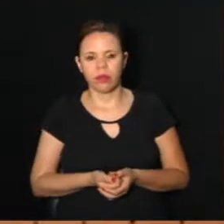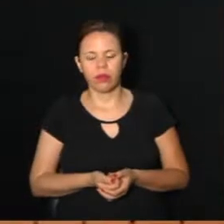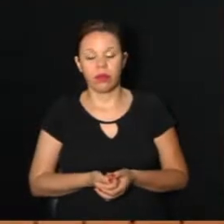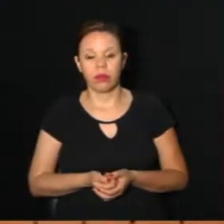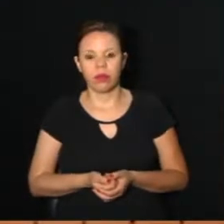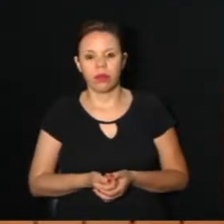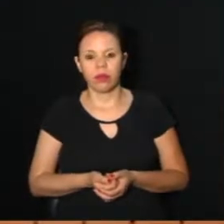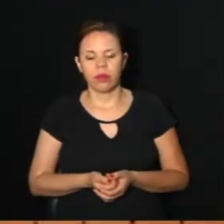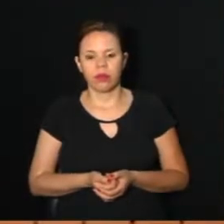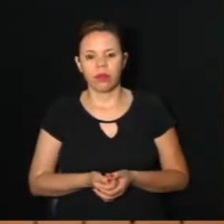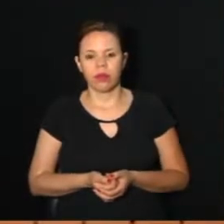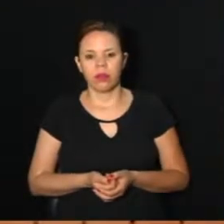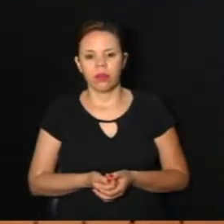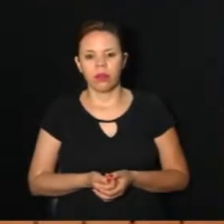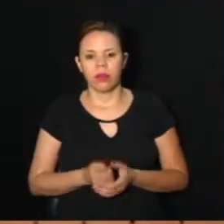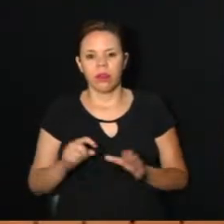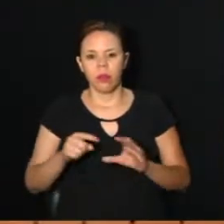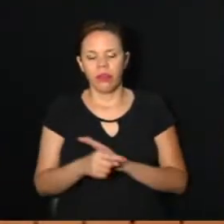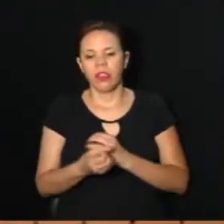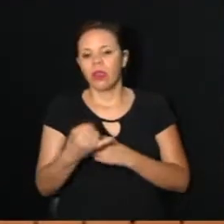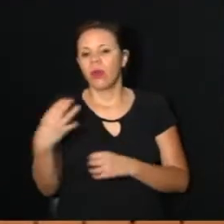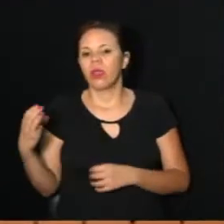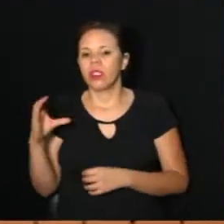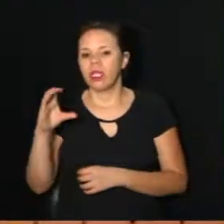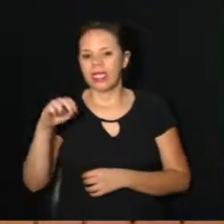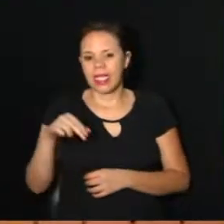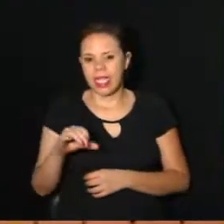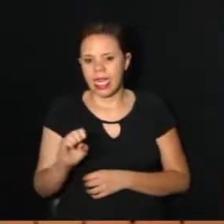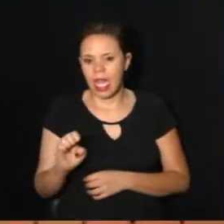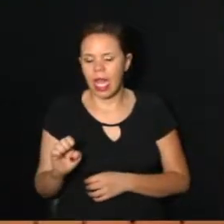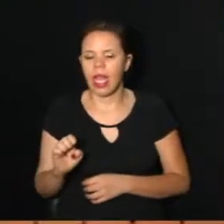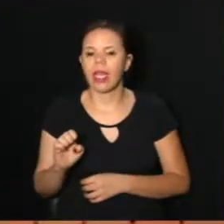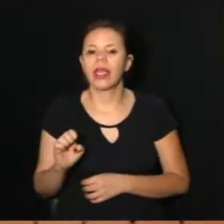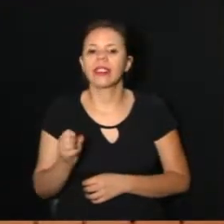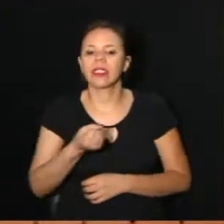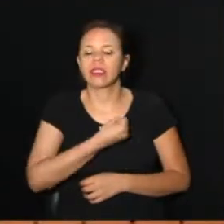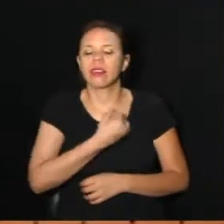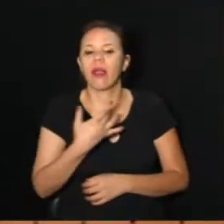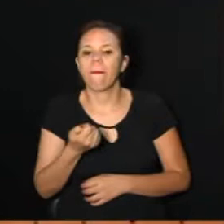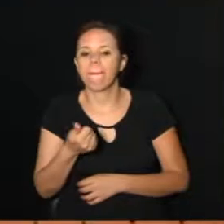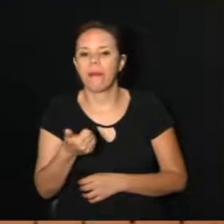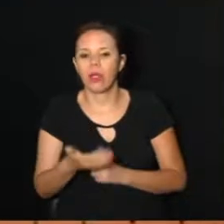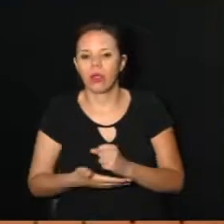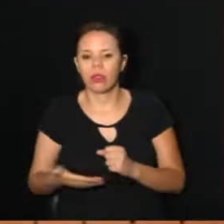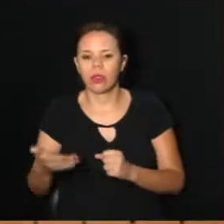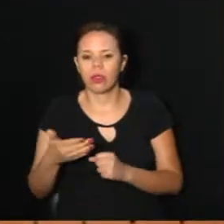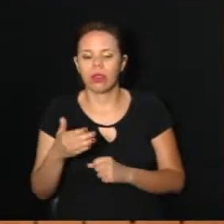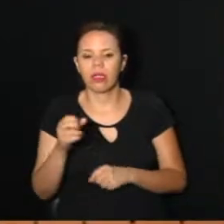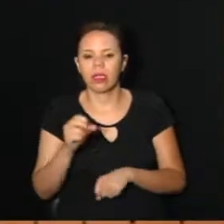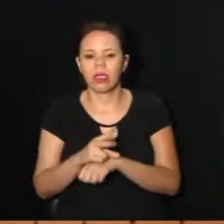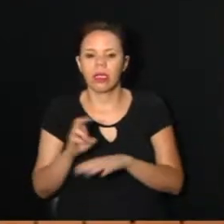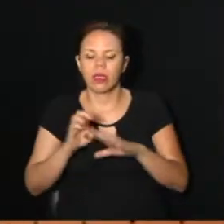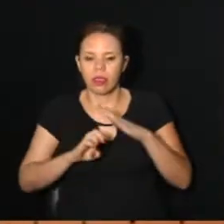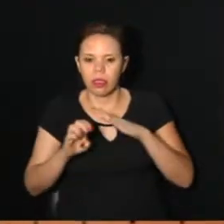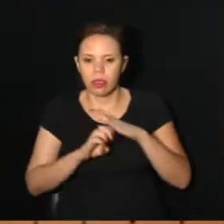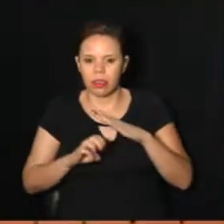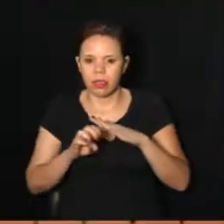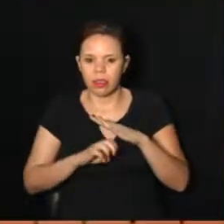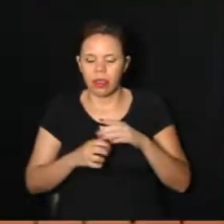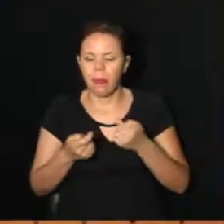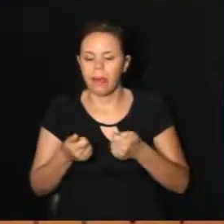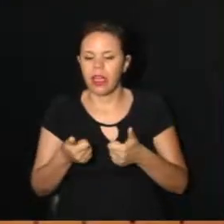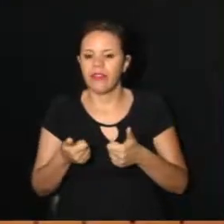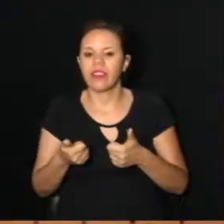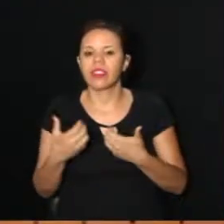a densidade, o número de quinais é pequeno frente à classificação total. Entretanto, o número de empresas a serem